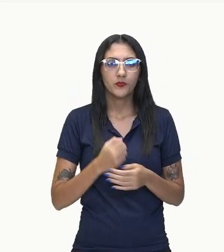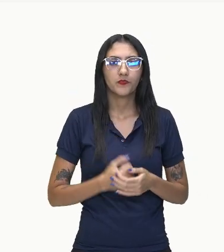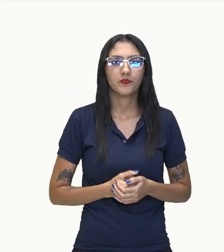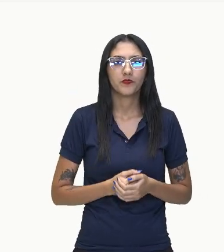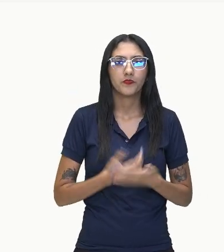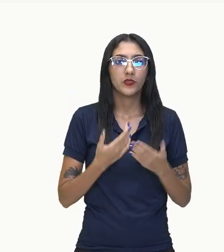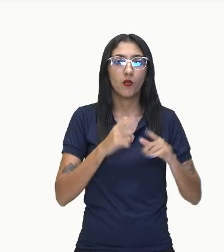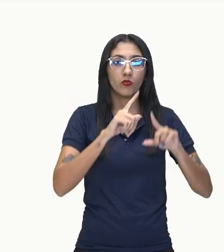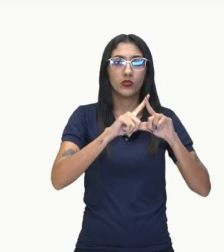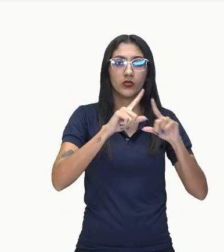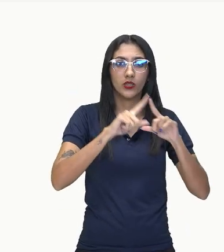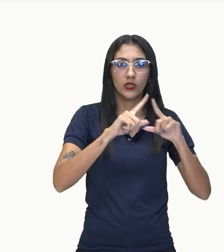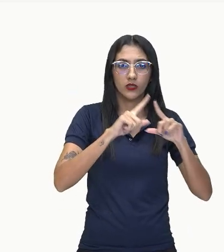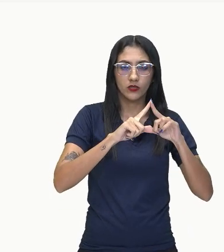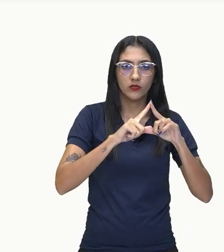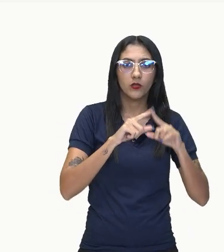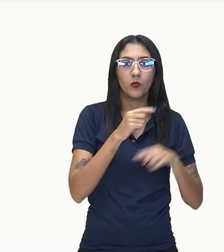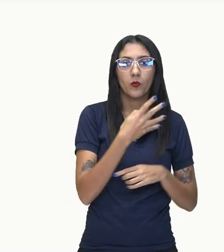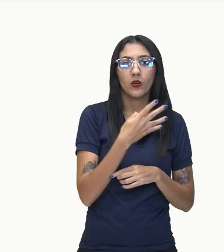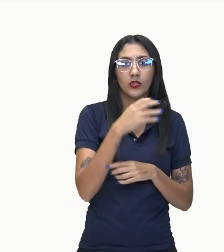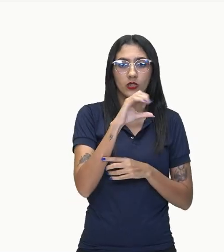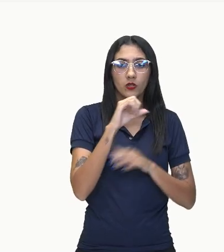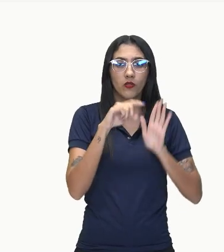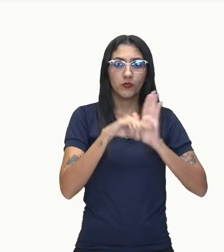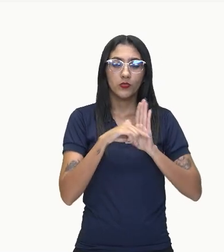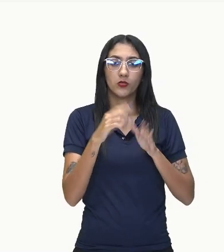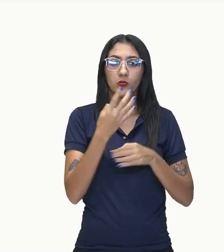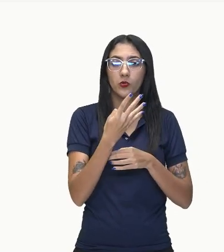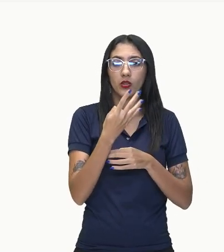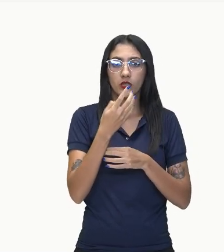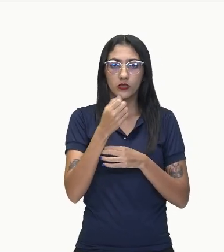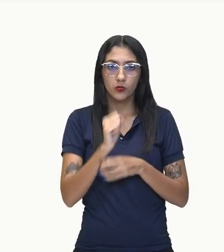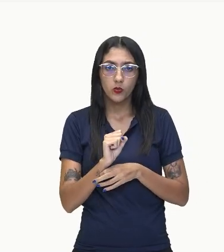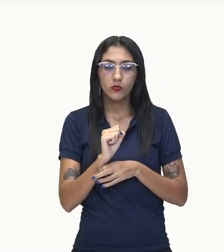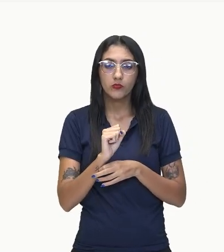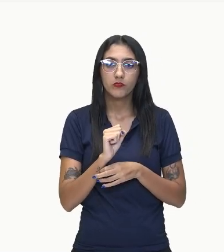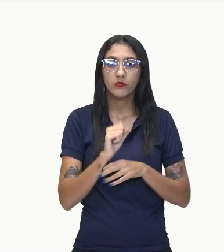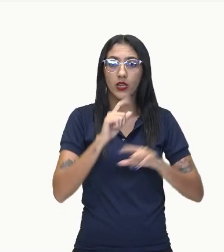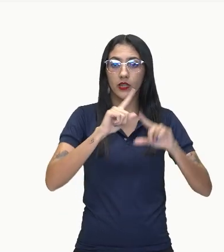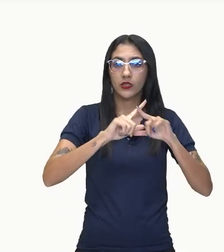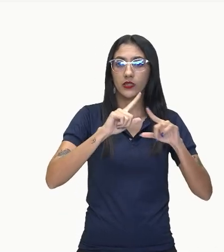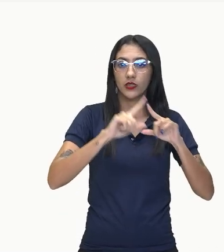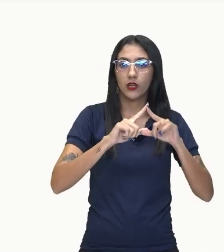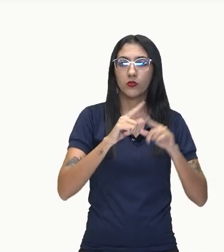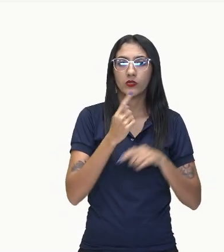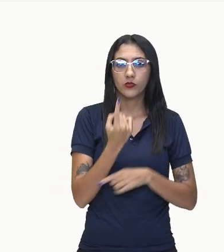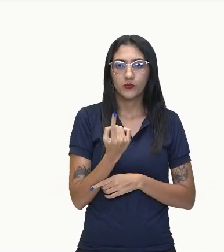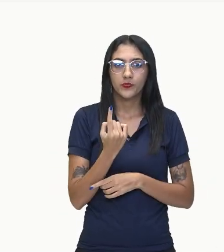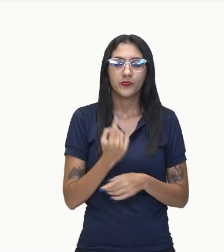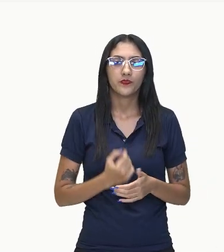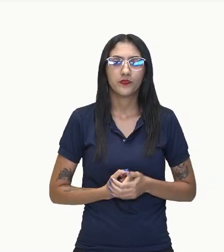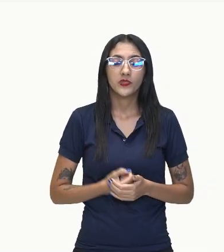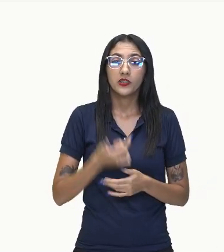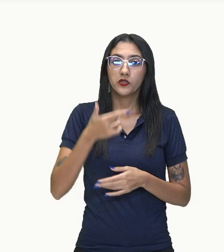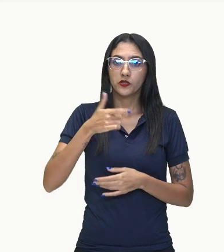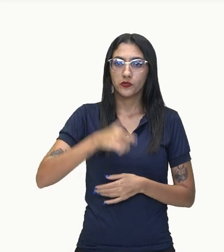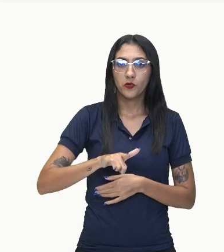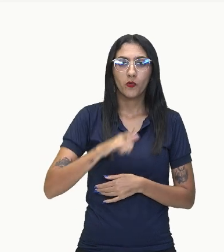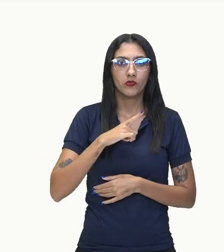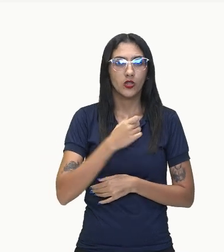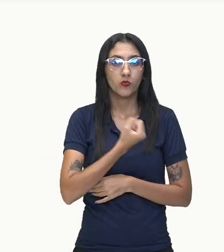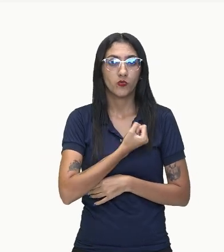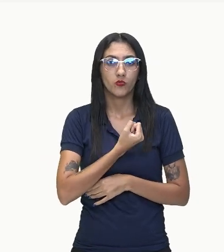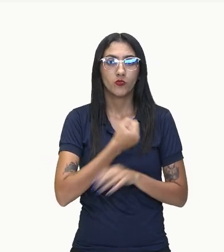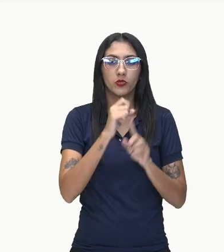com delta igual a 49 menos 48, que é igual a 1. Novamente, temos um valor positivo, vamos